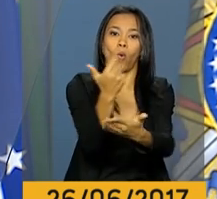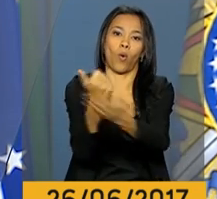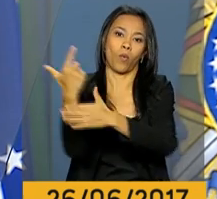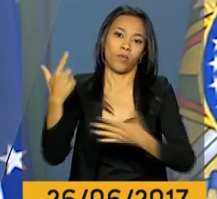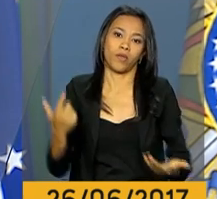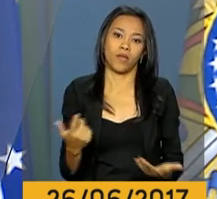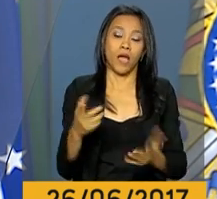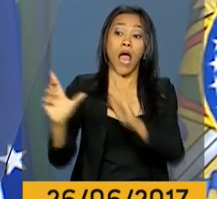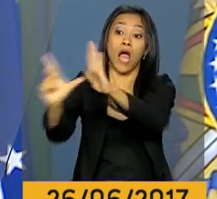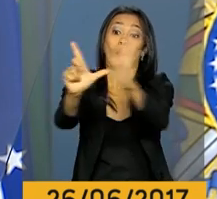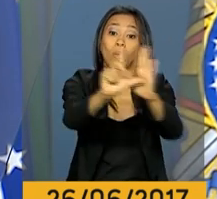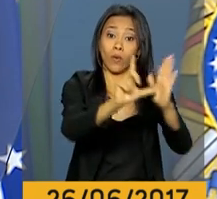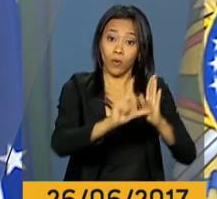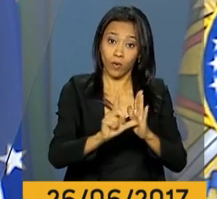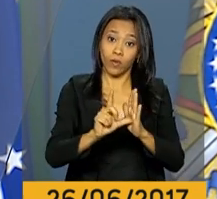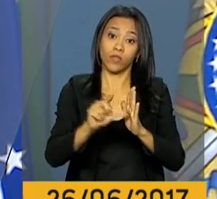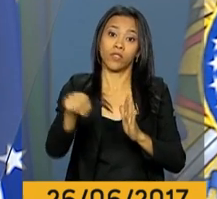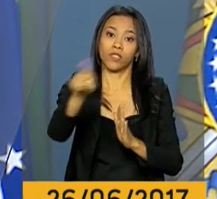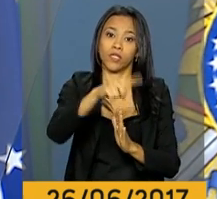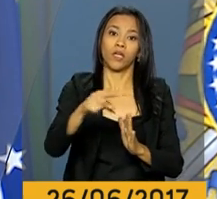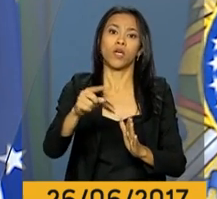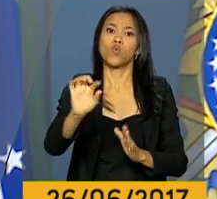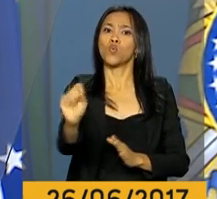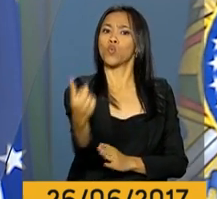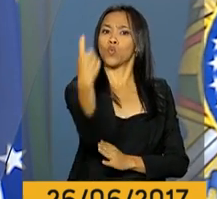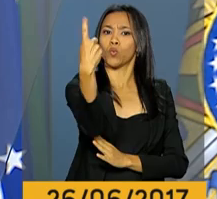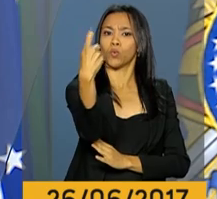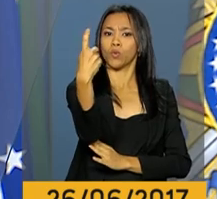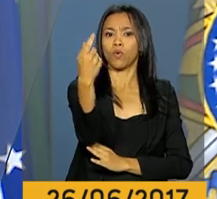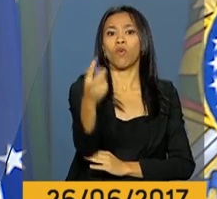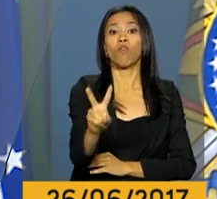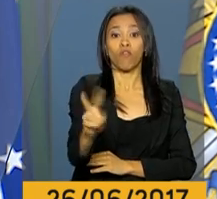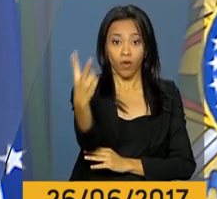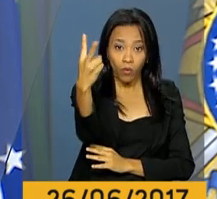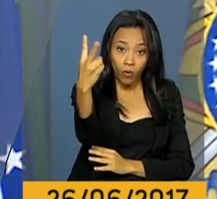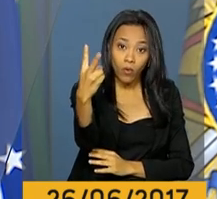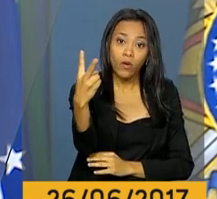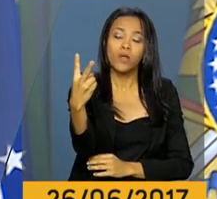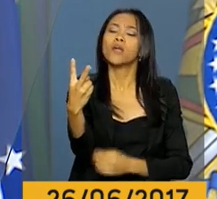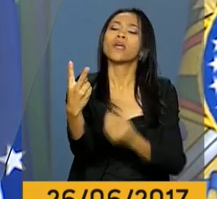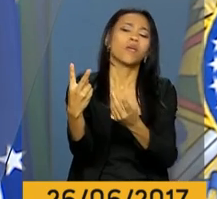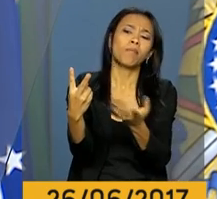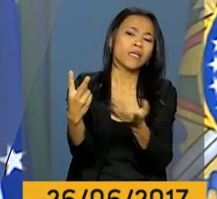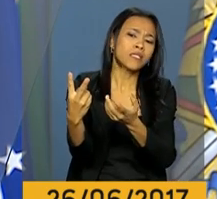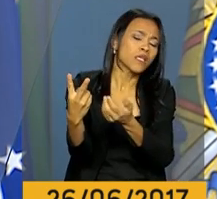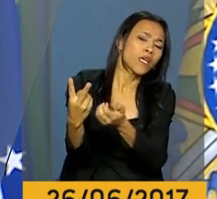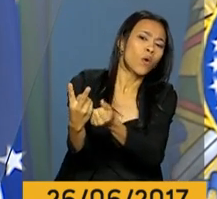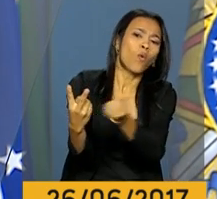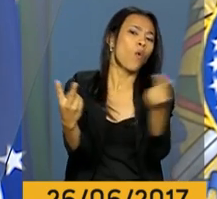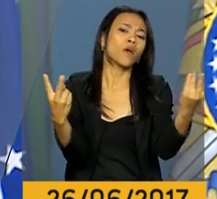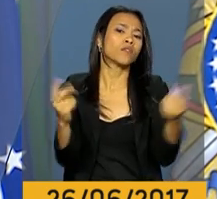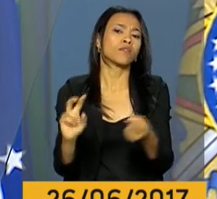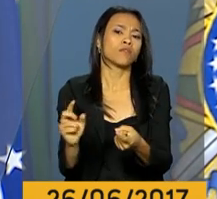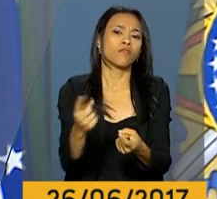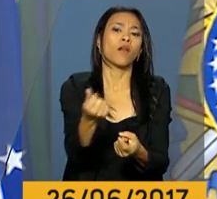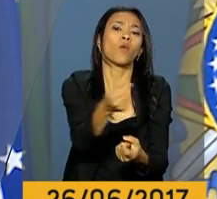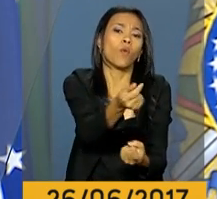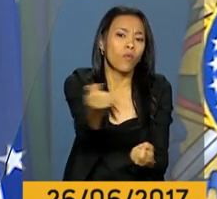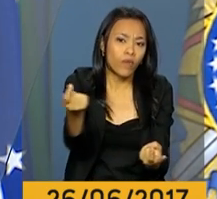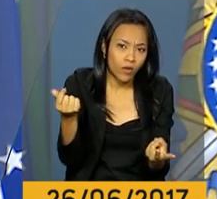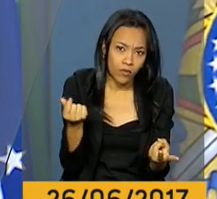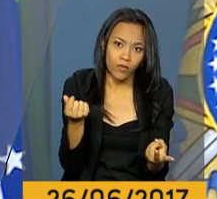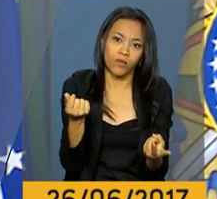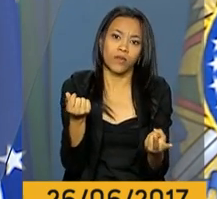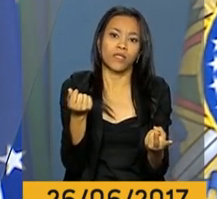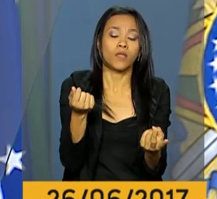ser obrigado a praticar um preço único e pode dar as mais variadas opções a quem vai comprar